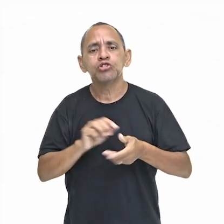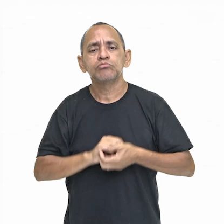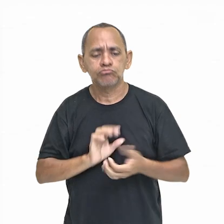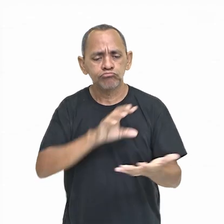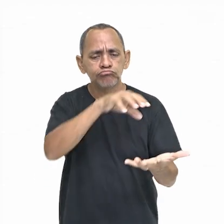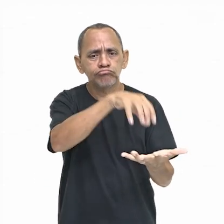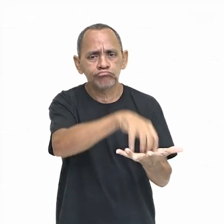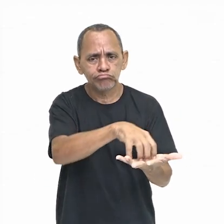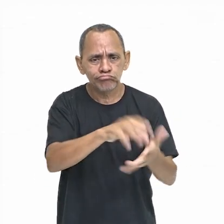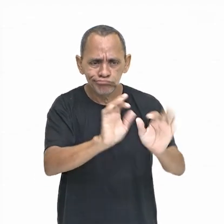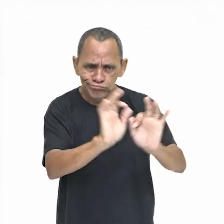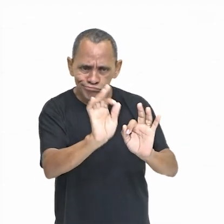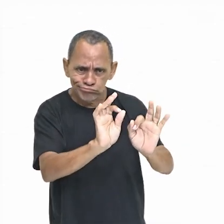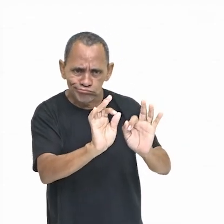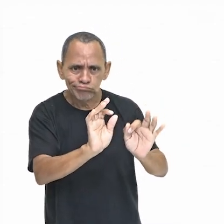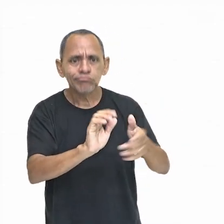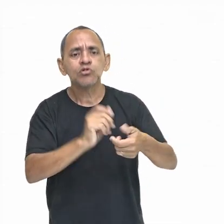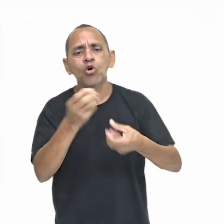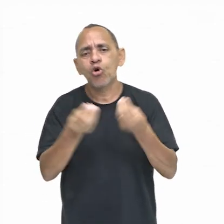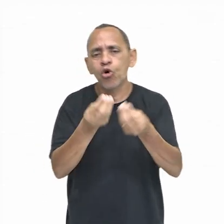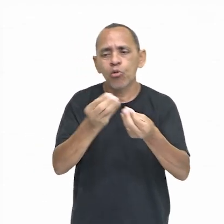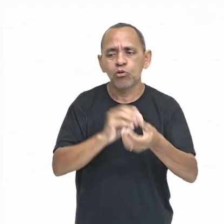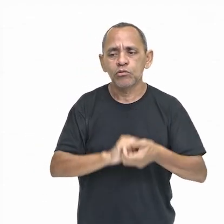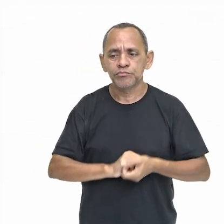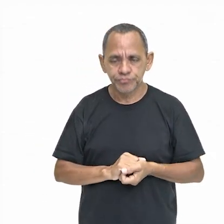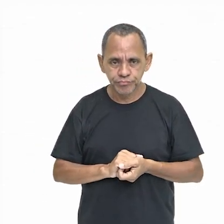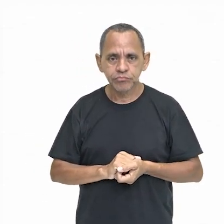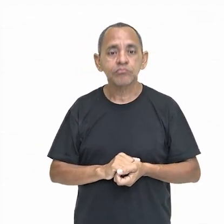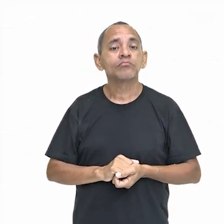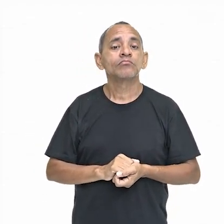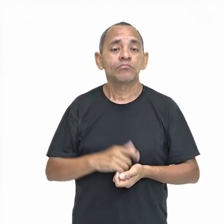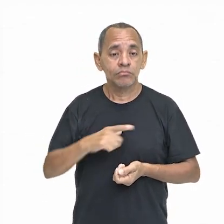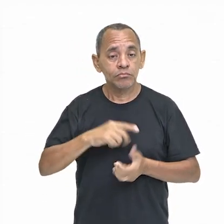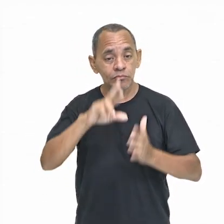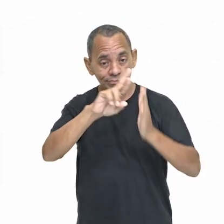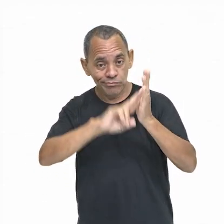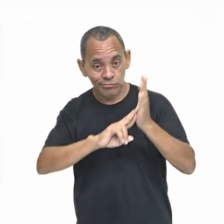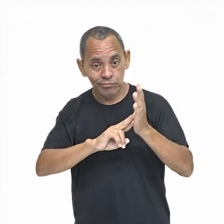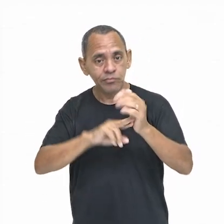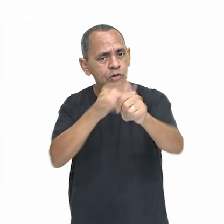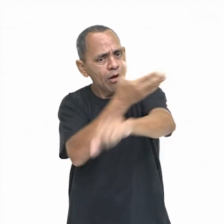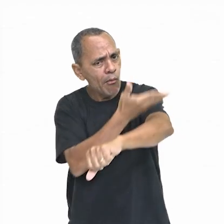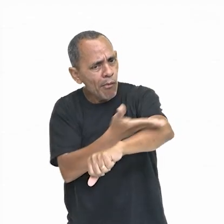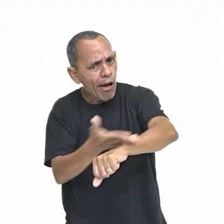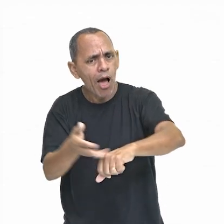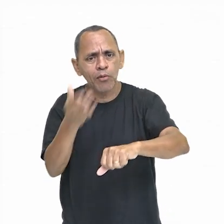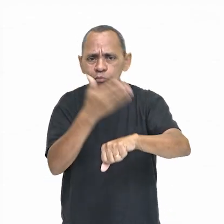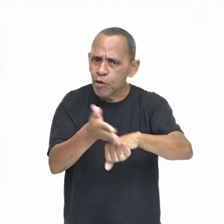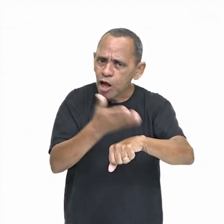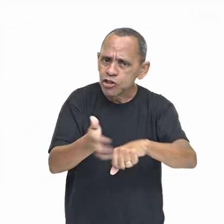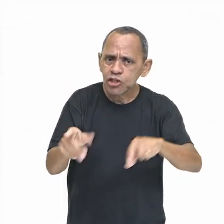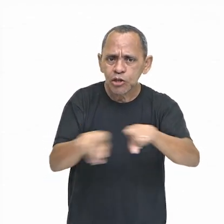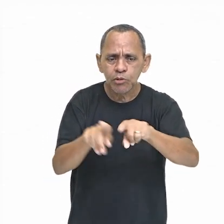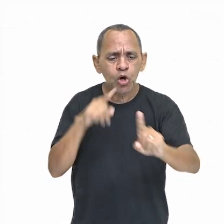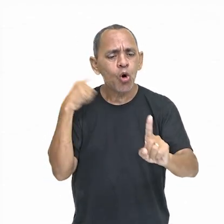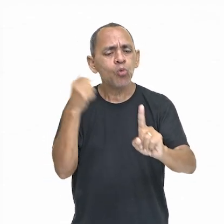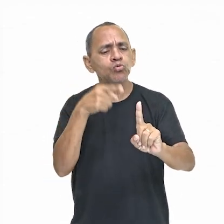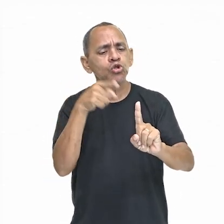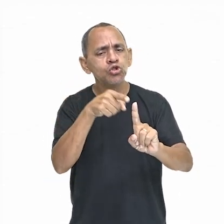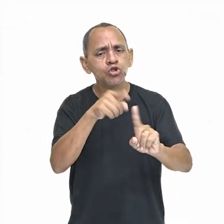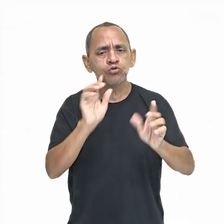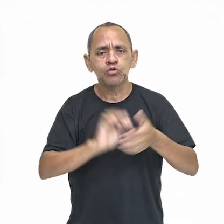promove integração social através de regras e hábitos, sendo que o objetivo desses procedimentos